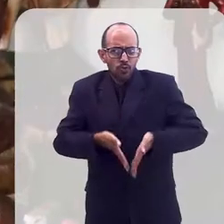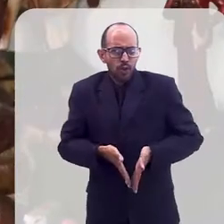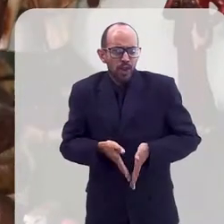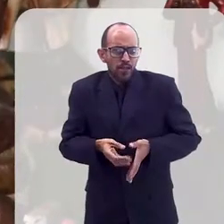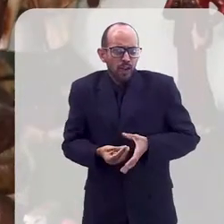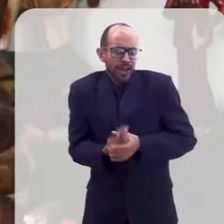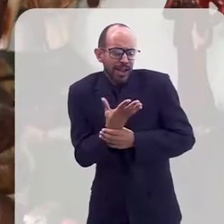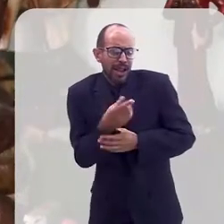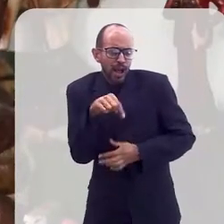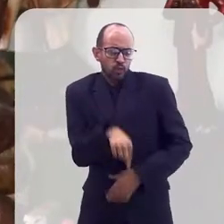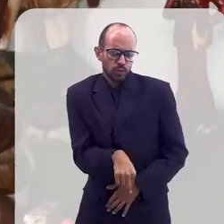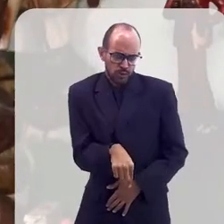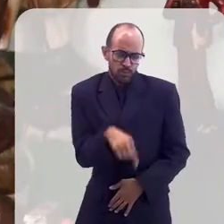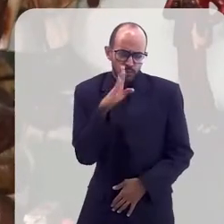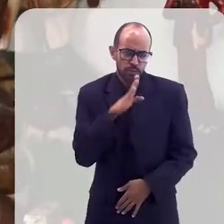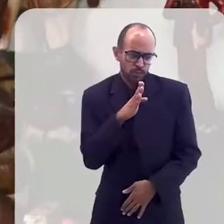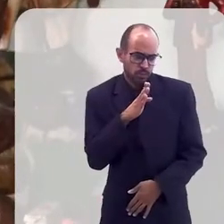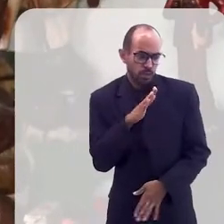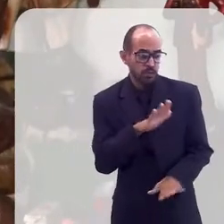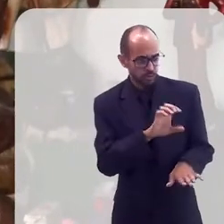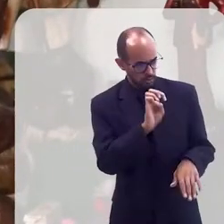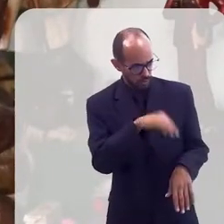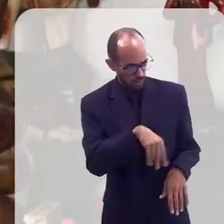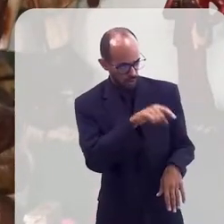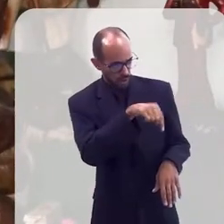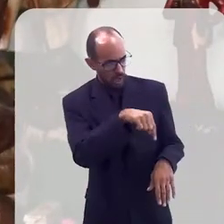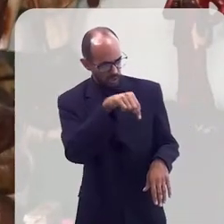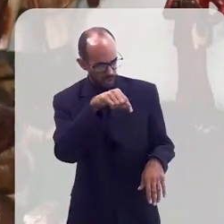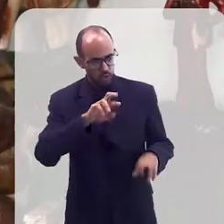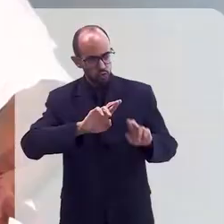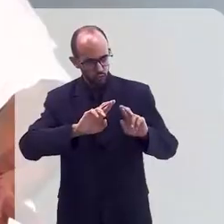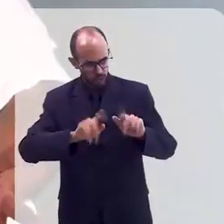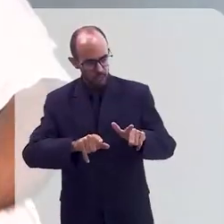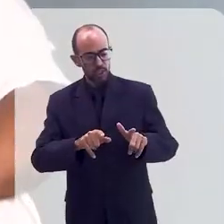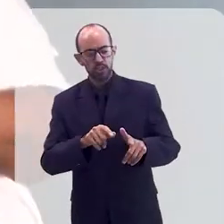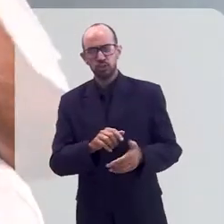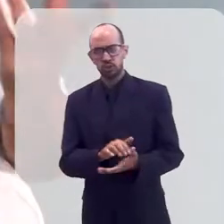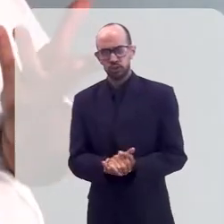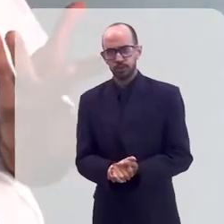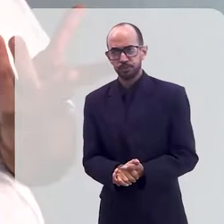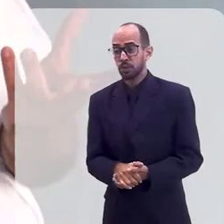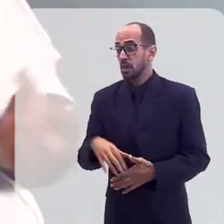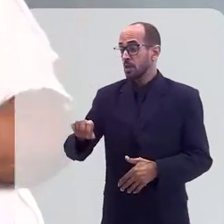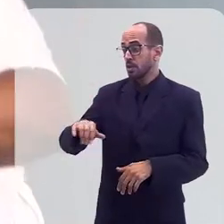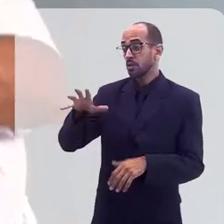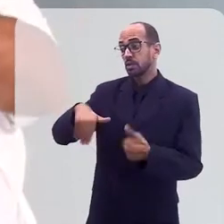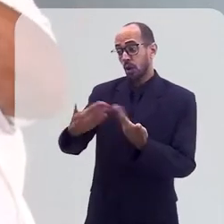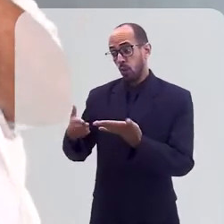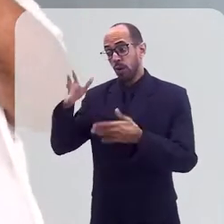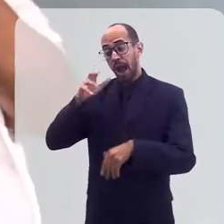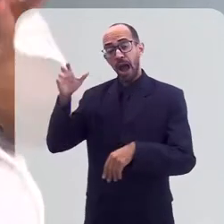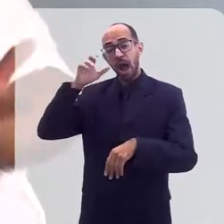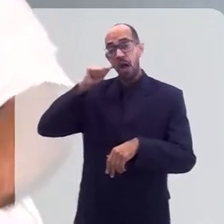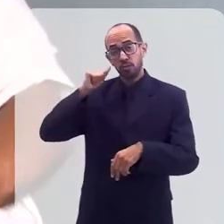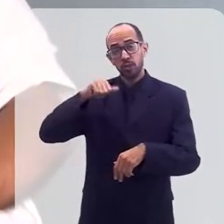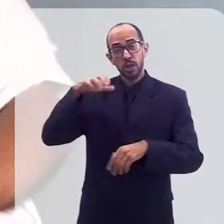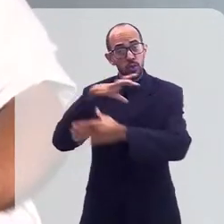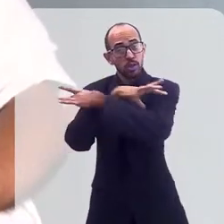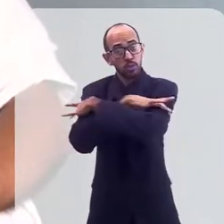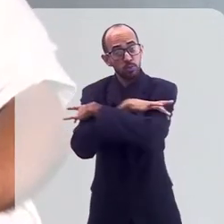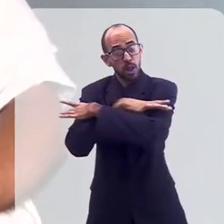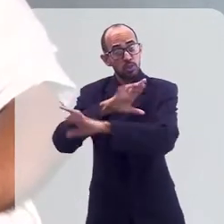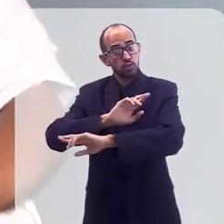aqui. O candomblé do Brasil é completamente diferente do que o da África. Exato. Se a gente for para a África, você vai ver uma coisa totalmente